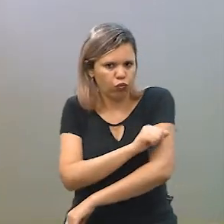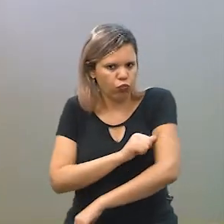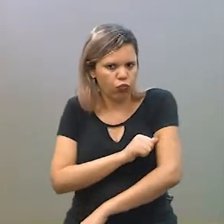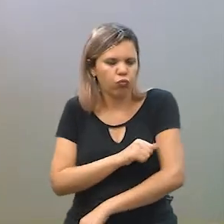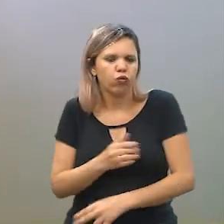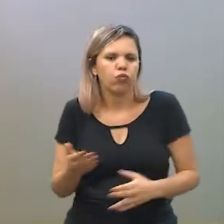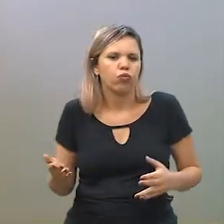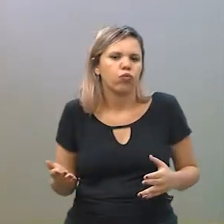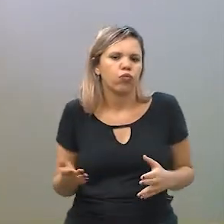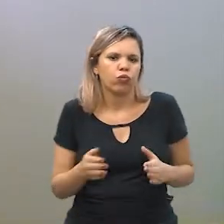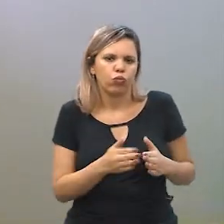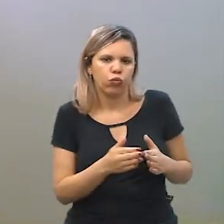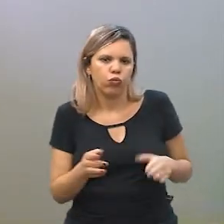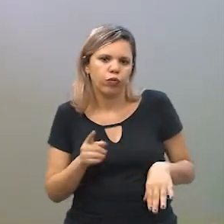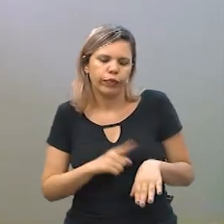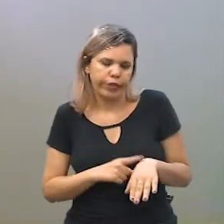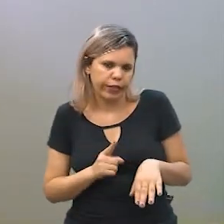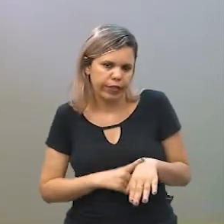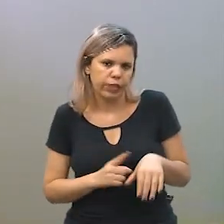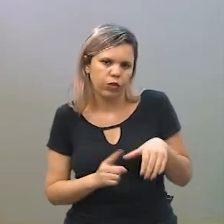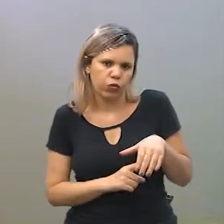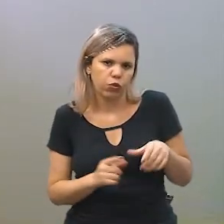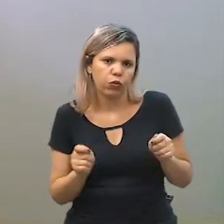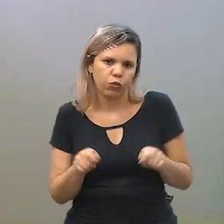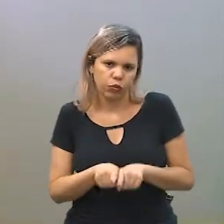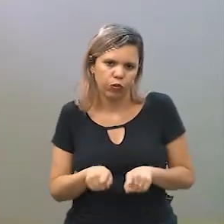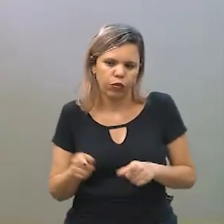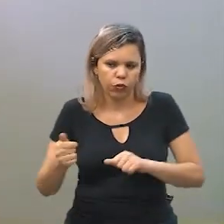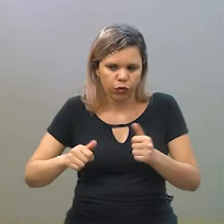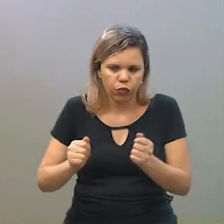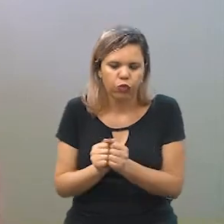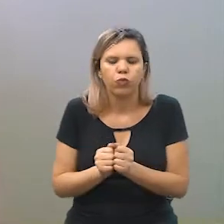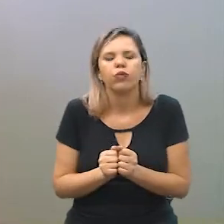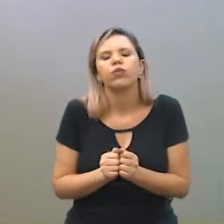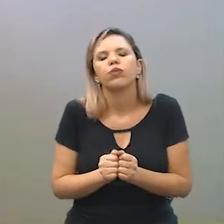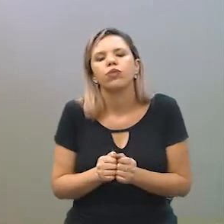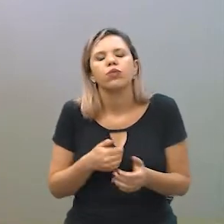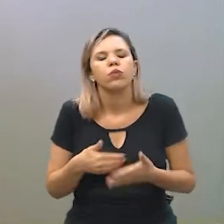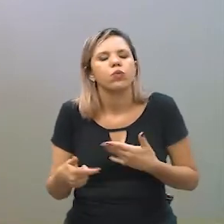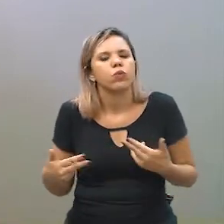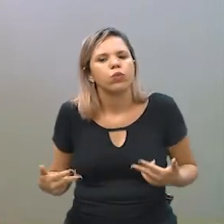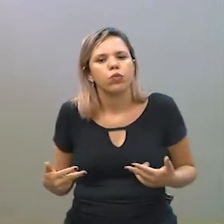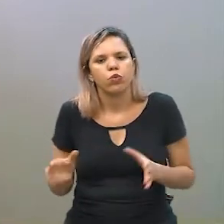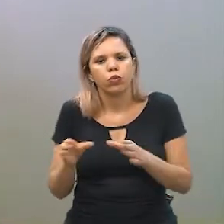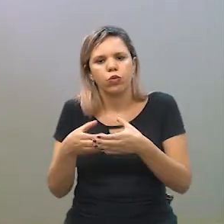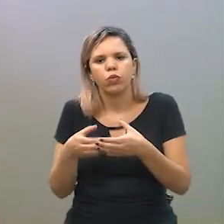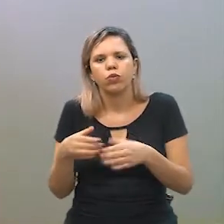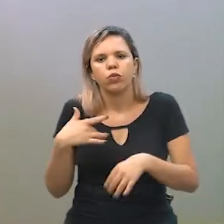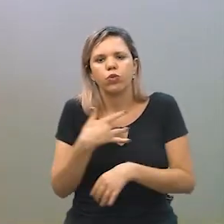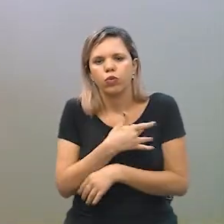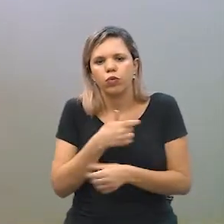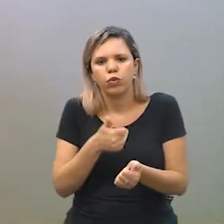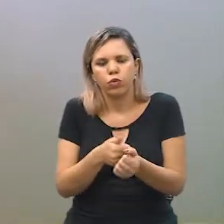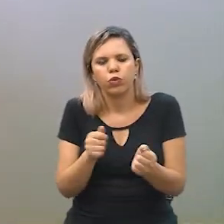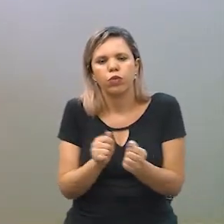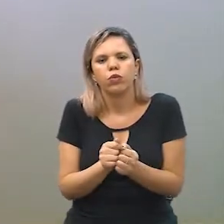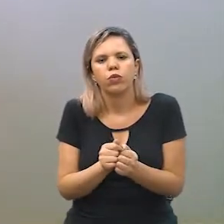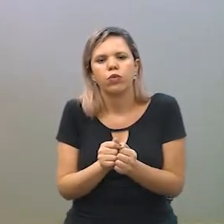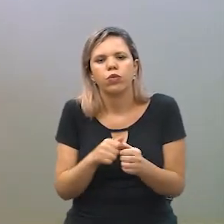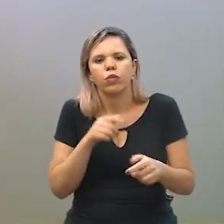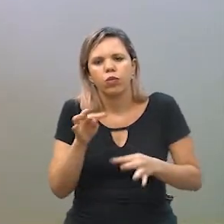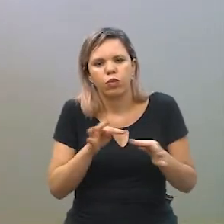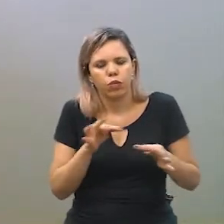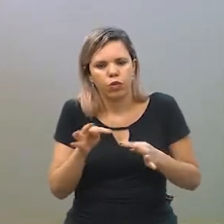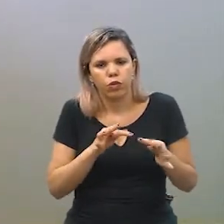intervalo entre essas consultas que possa aí estar avaliando junto. Mas, de qualquer forma, a equipe de saúde tem que acompanhar este